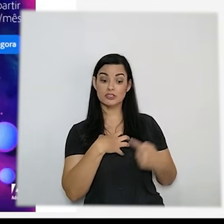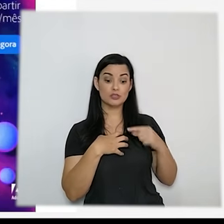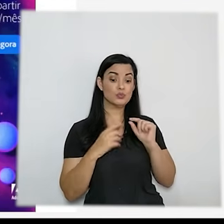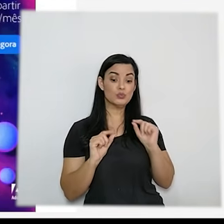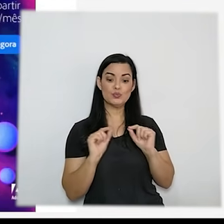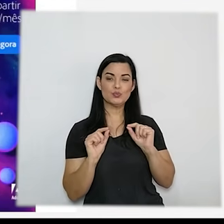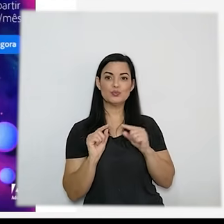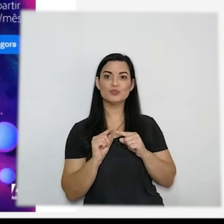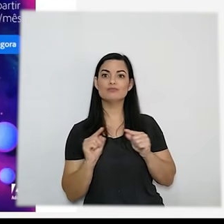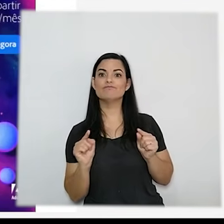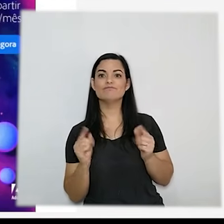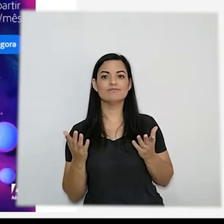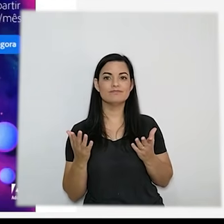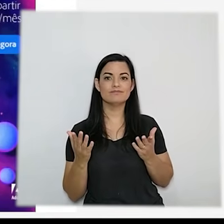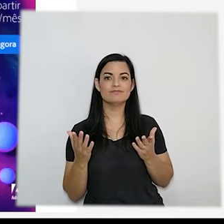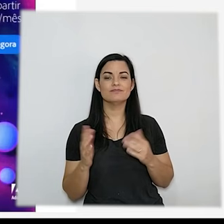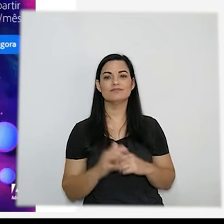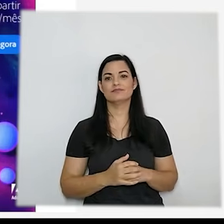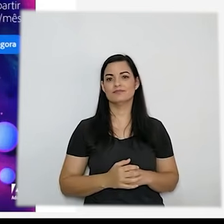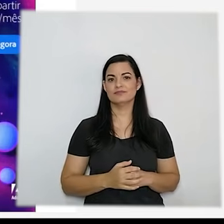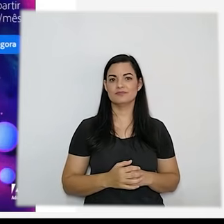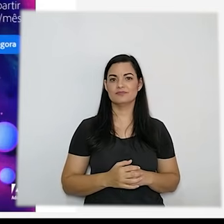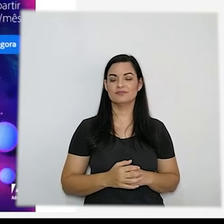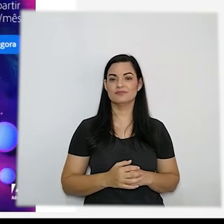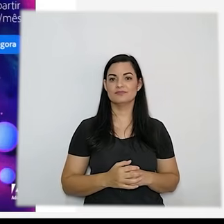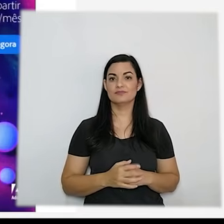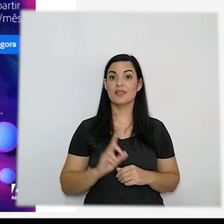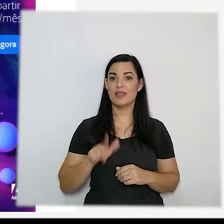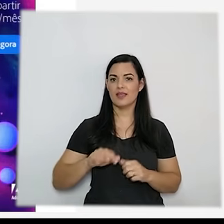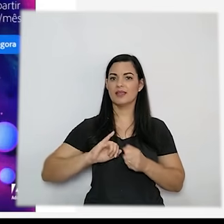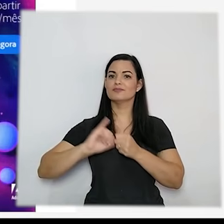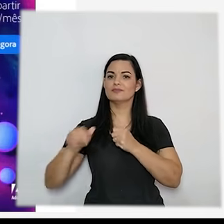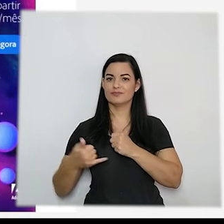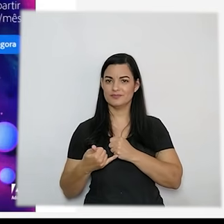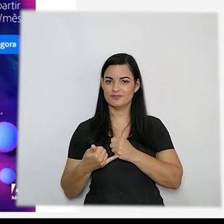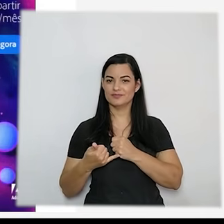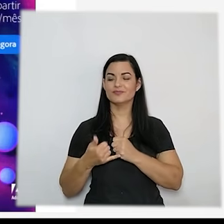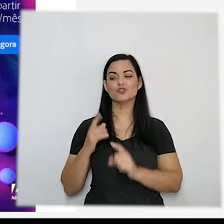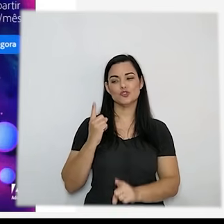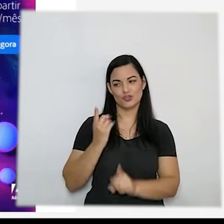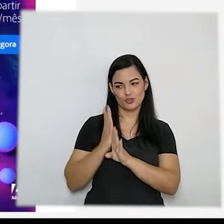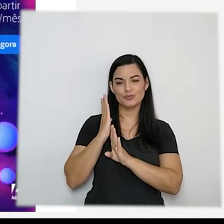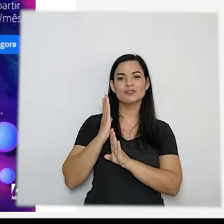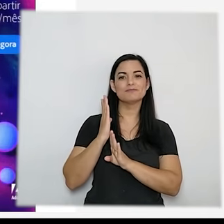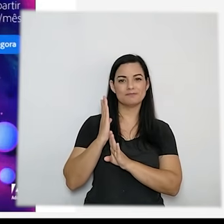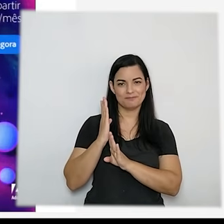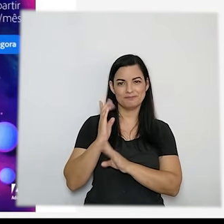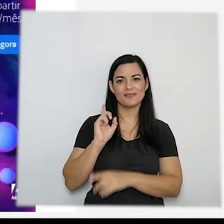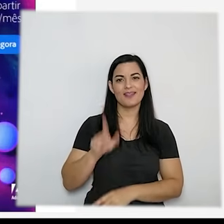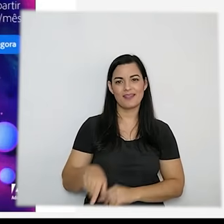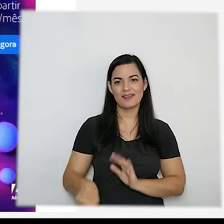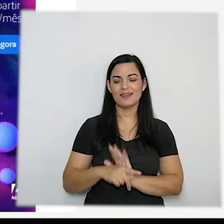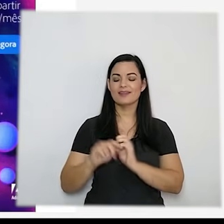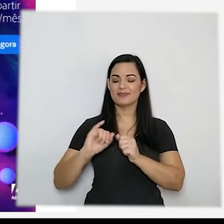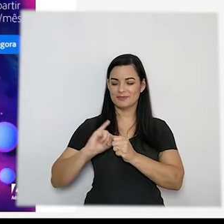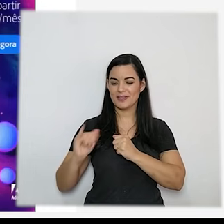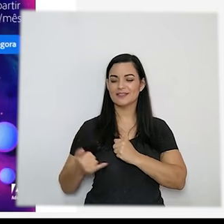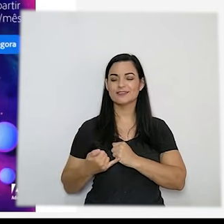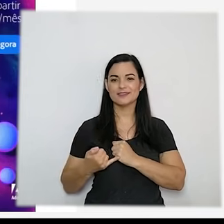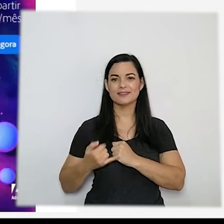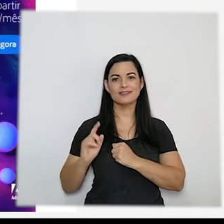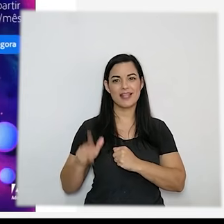banhado. Então, vamos lá. É um adjetivo. Então, já descobriu aqui que ele é